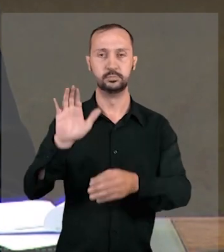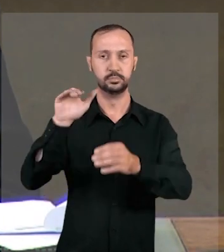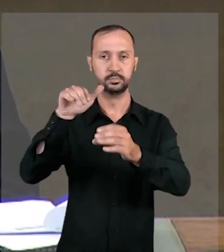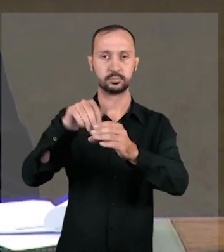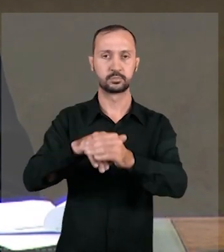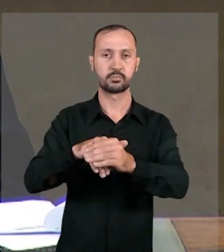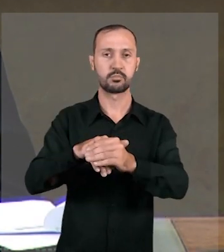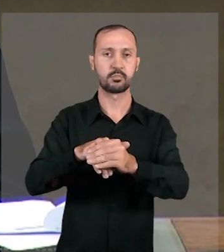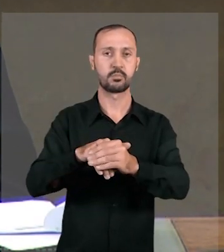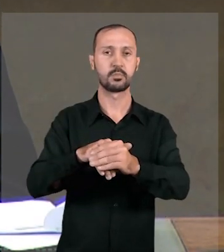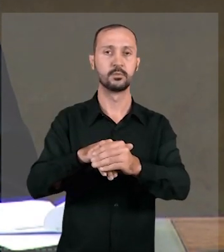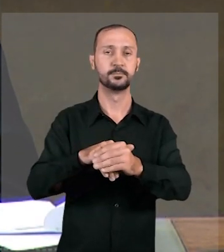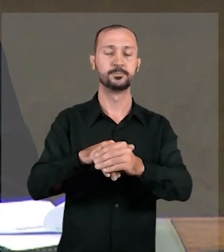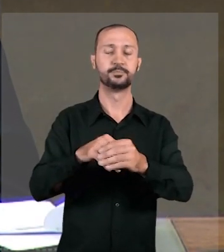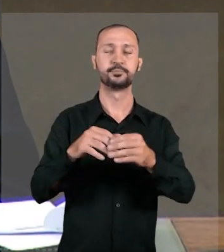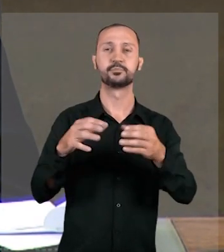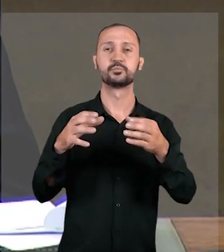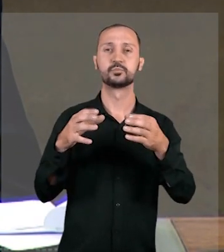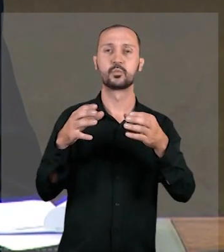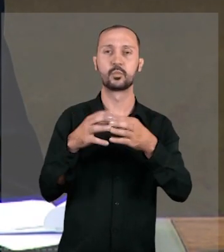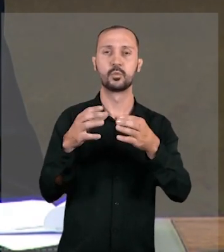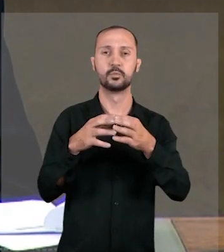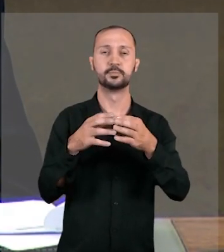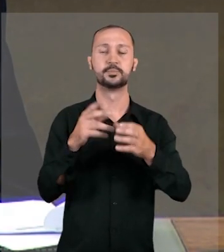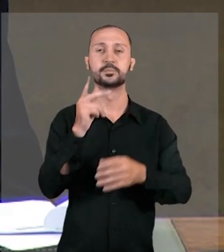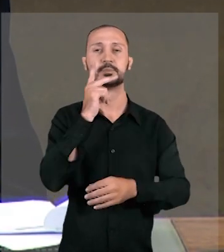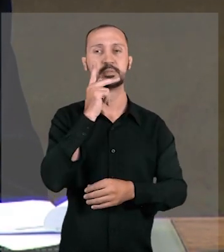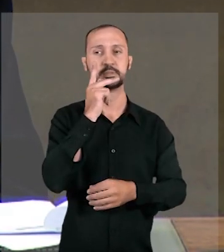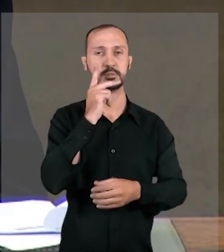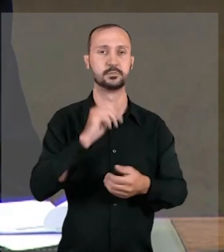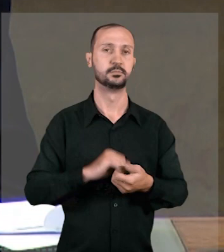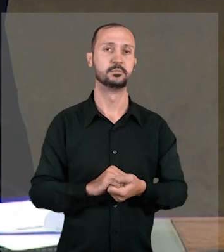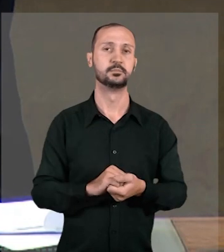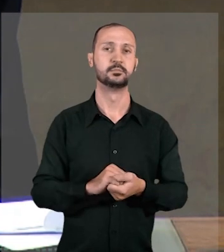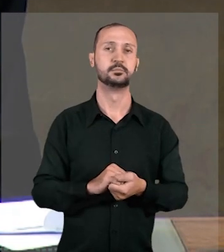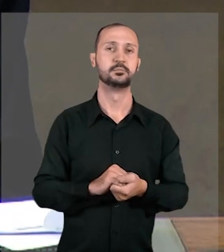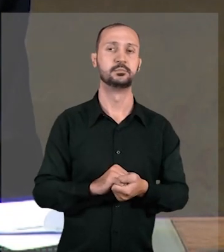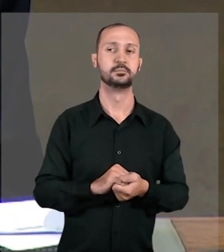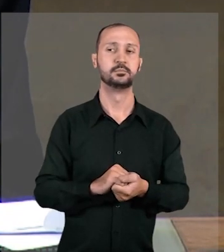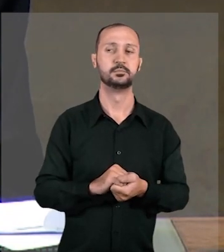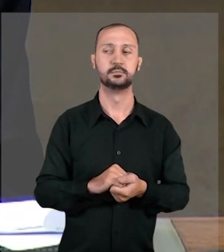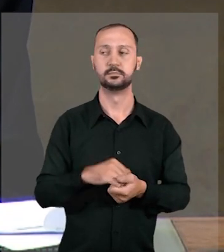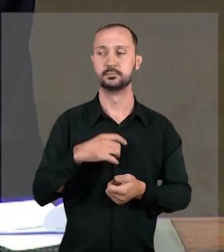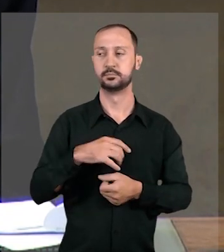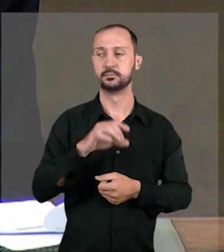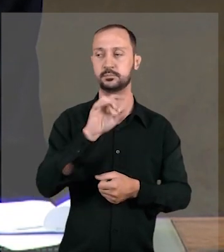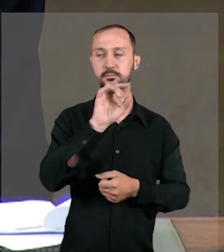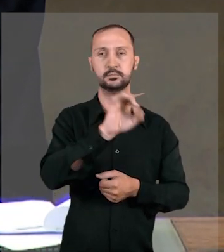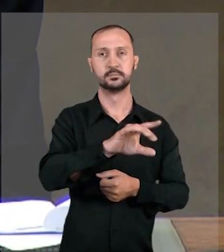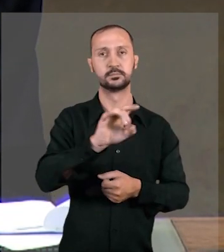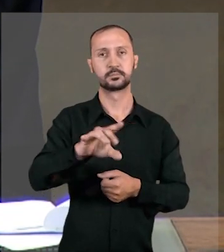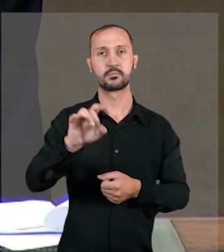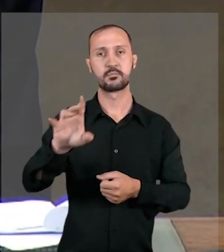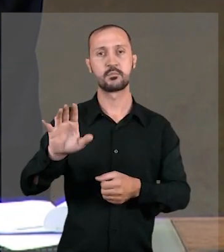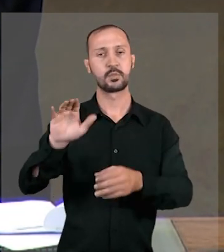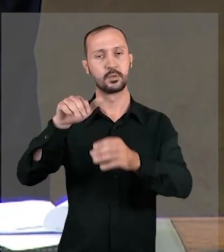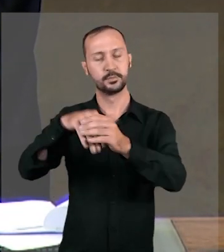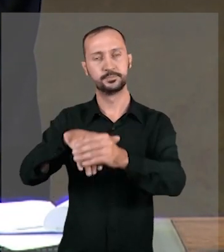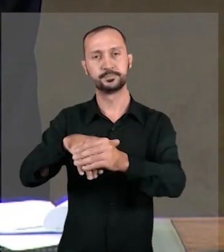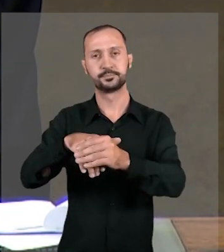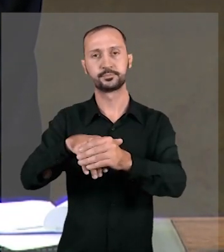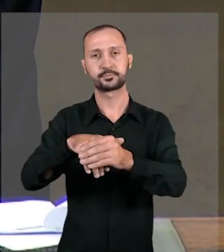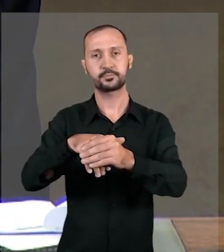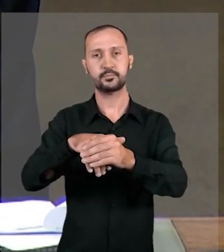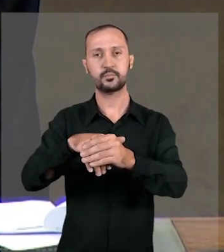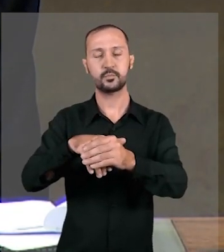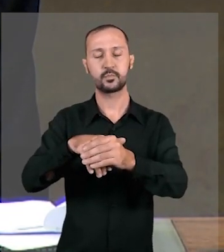voto no partido, em que cada eleitor vota no partido